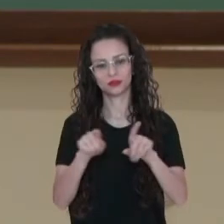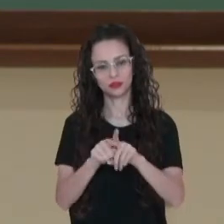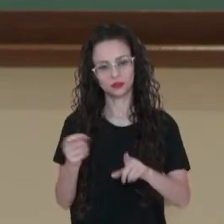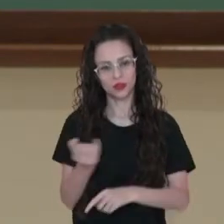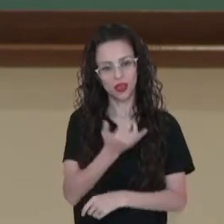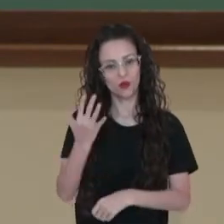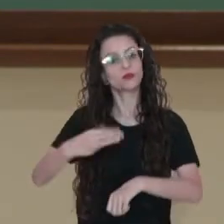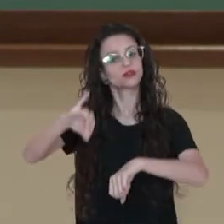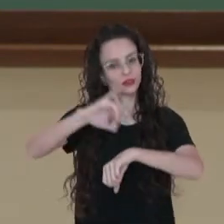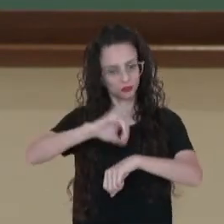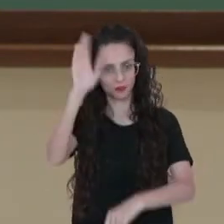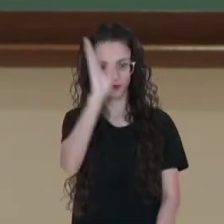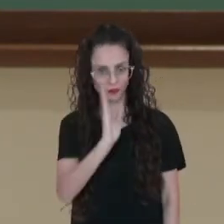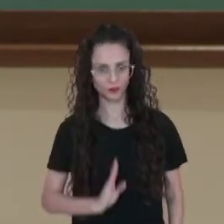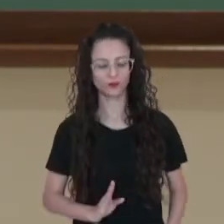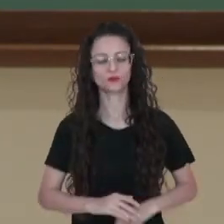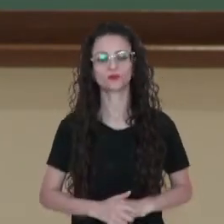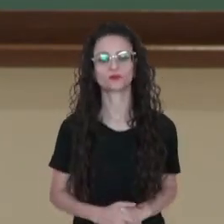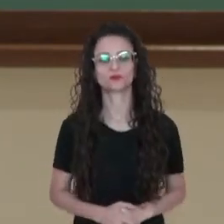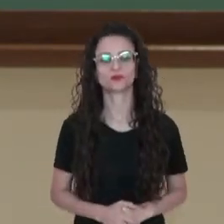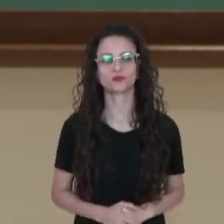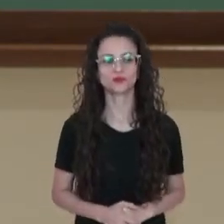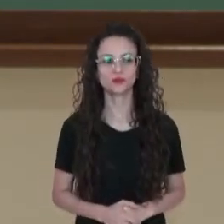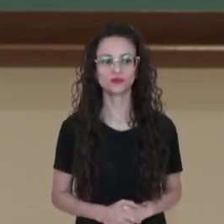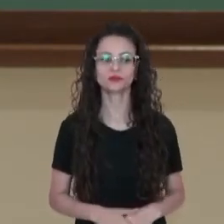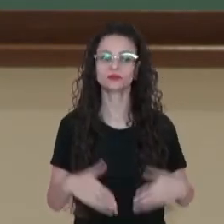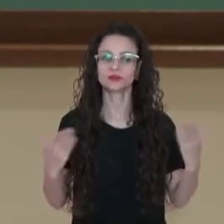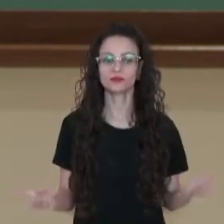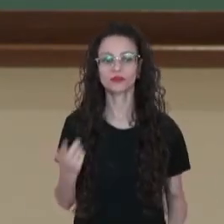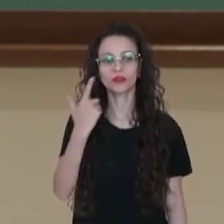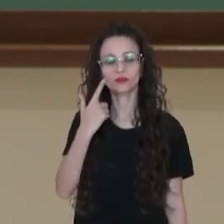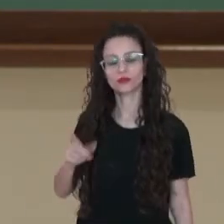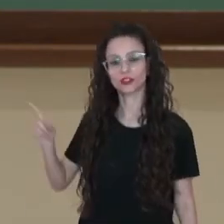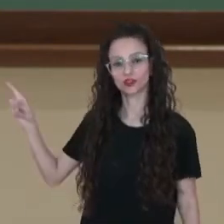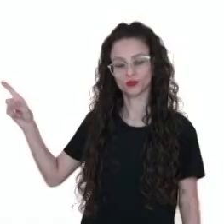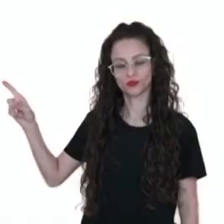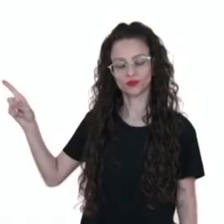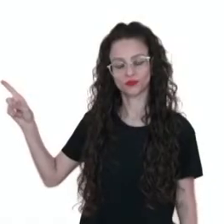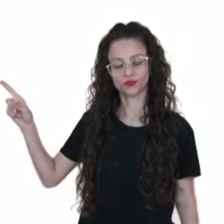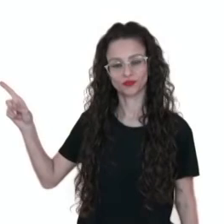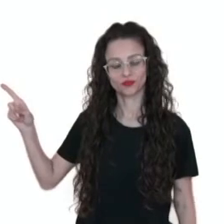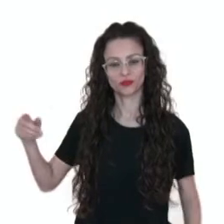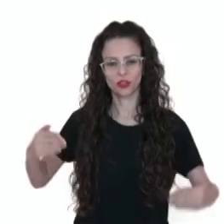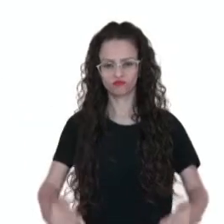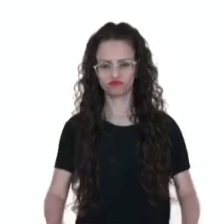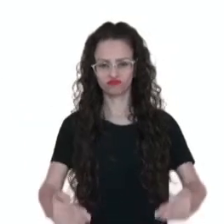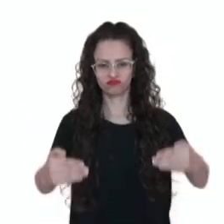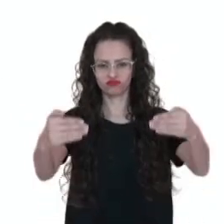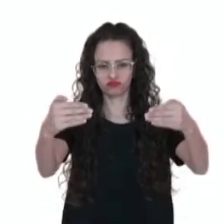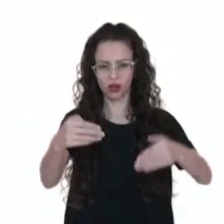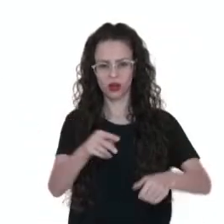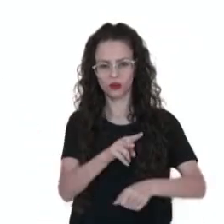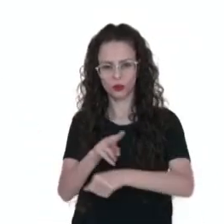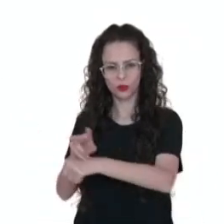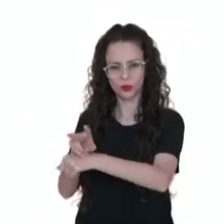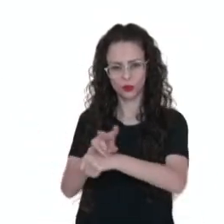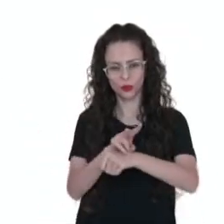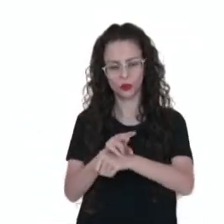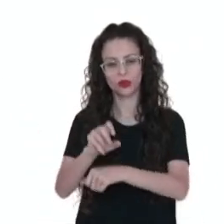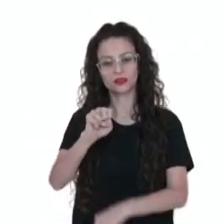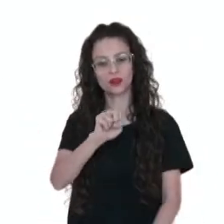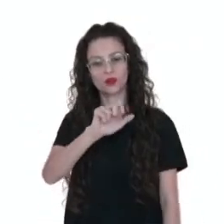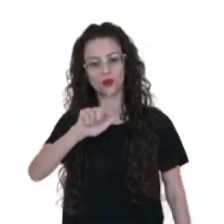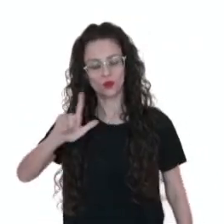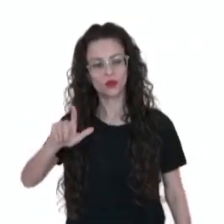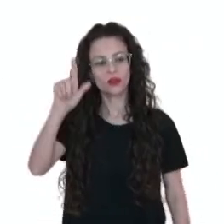das capitais brasileiras, tá? Então veja aqui, ó, Forte de São Luís, fundado em 1612, que está